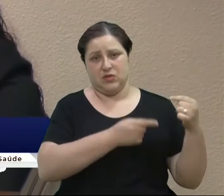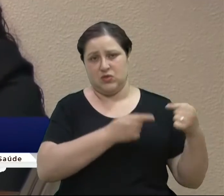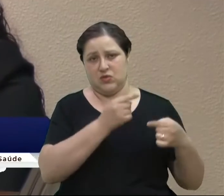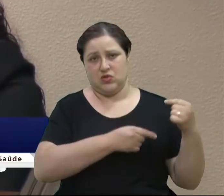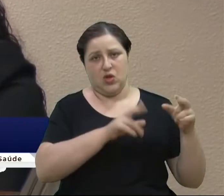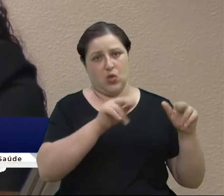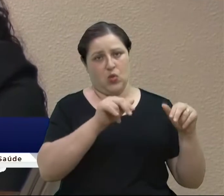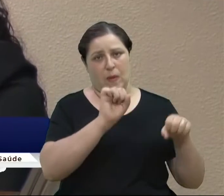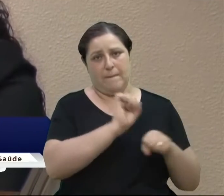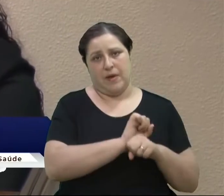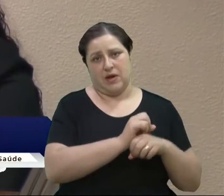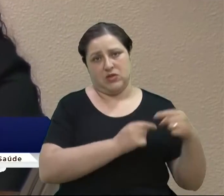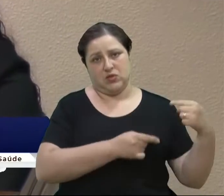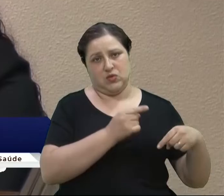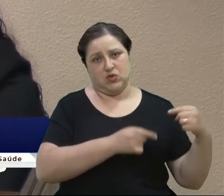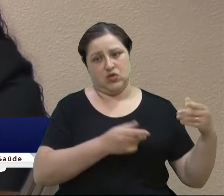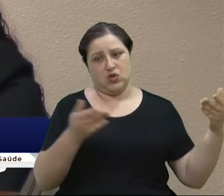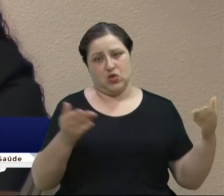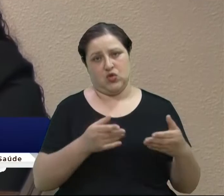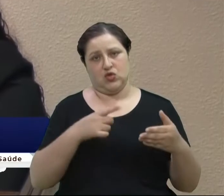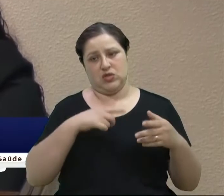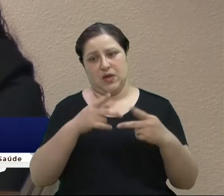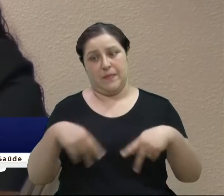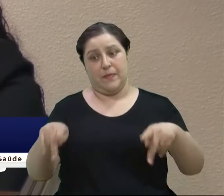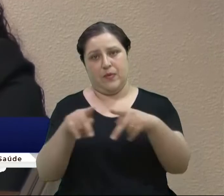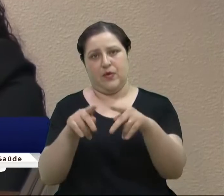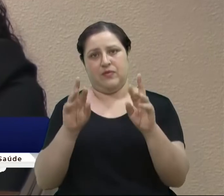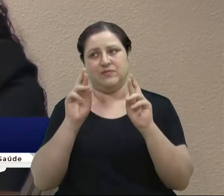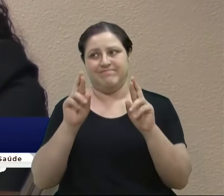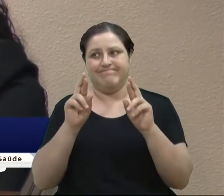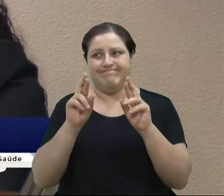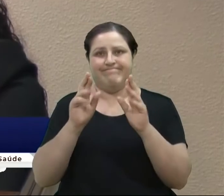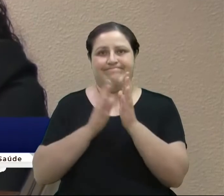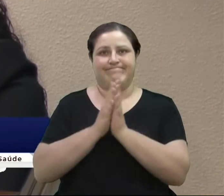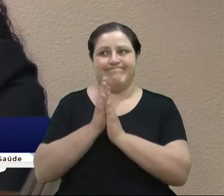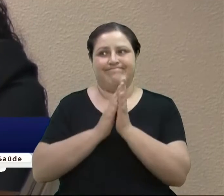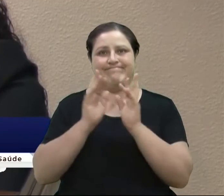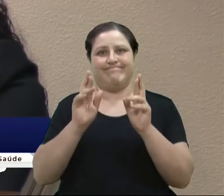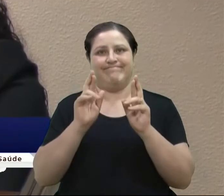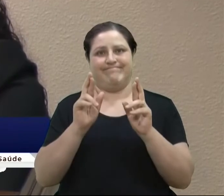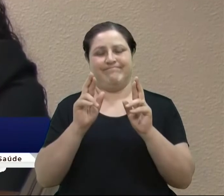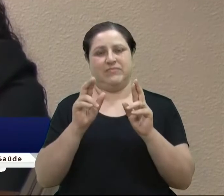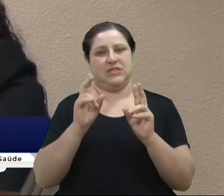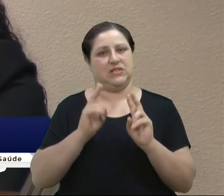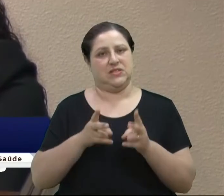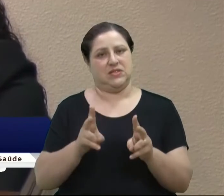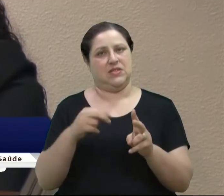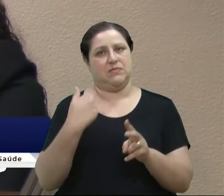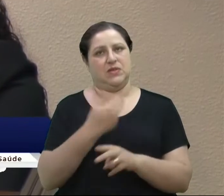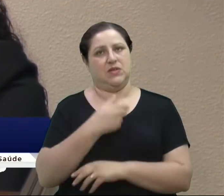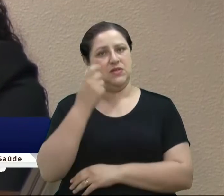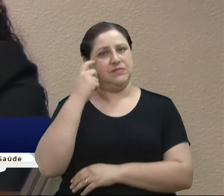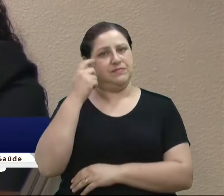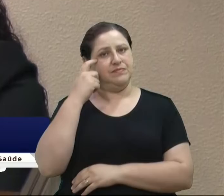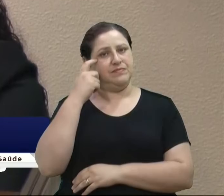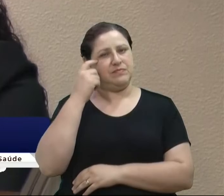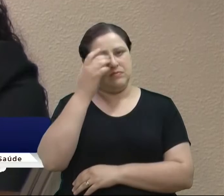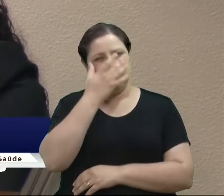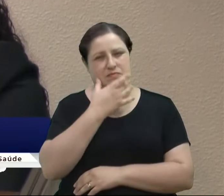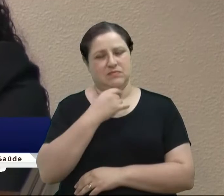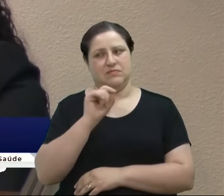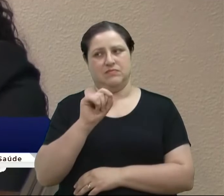discutidas. Ela é hoje o grande anseio da população, né? Então, toda vez que a gente pensa, acho,